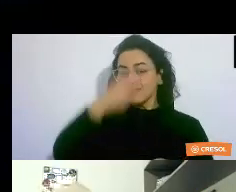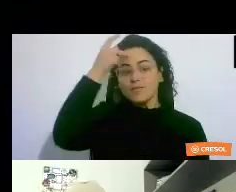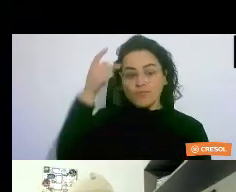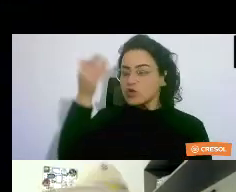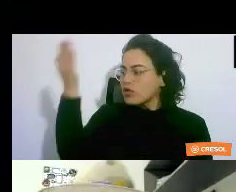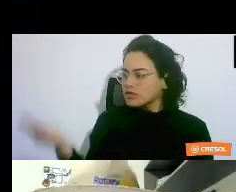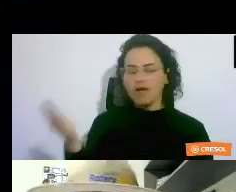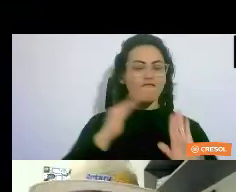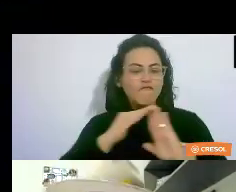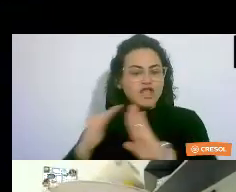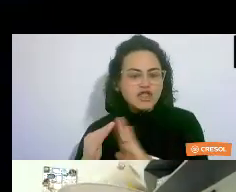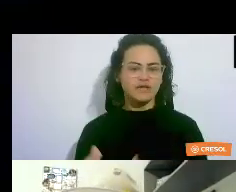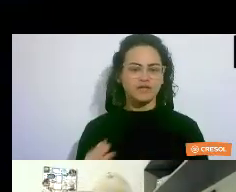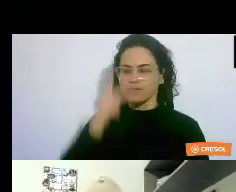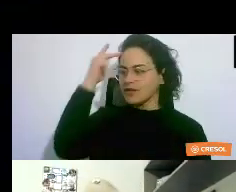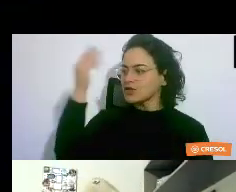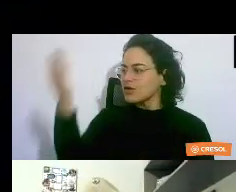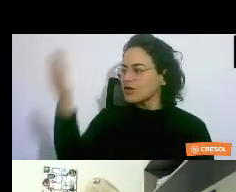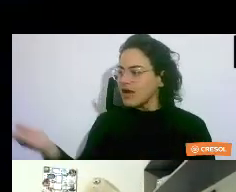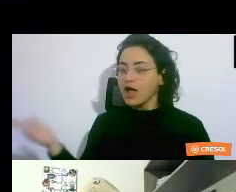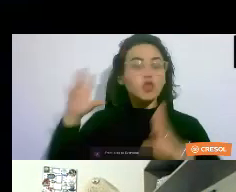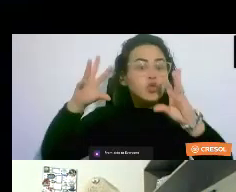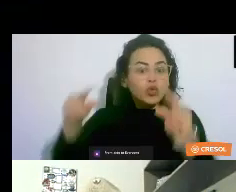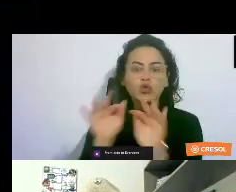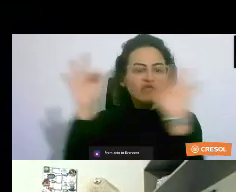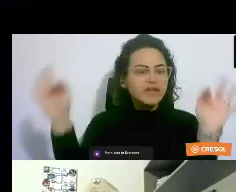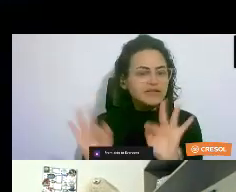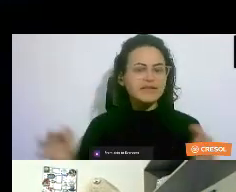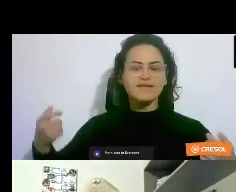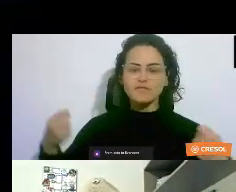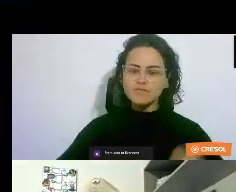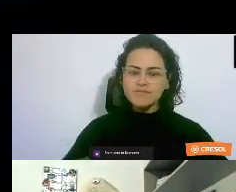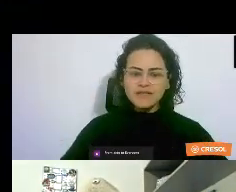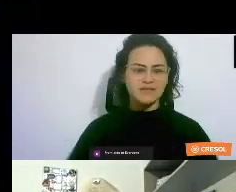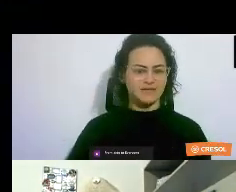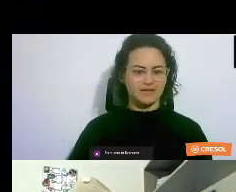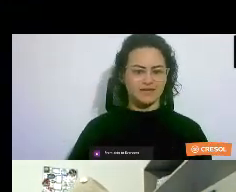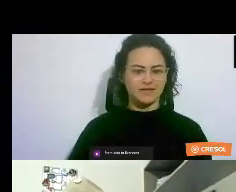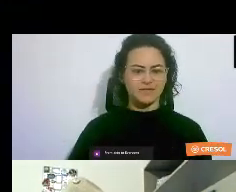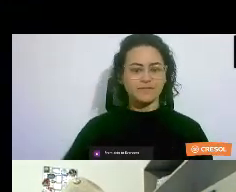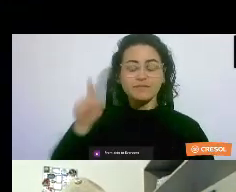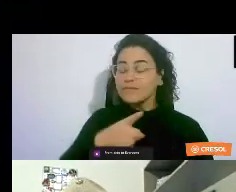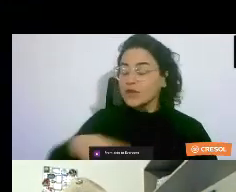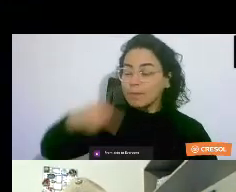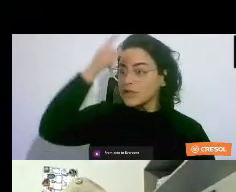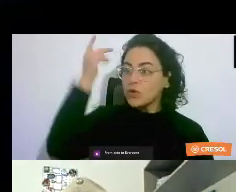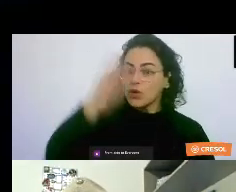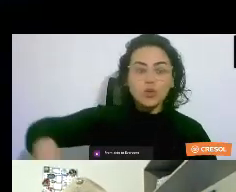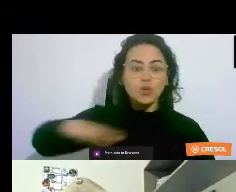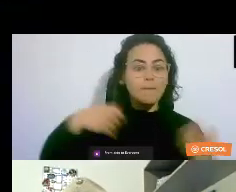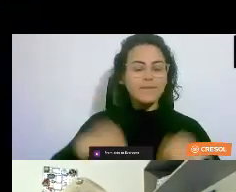conosco também sejam felizes, que elas também tenham acesso a estudo, né, à educação, tenham acesso à